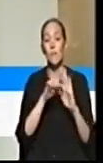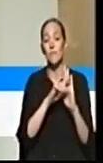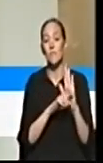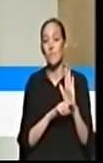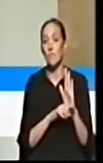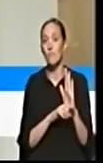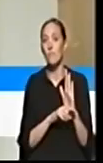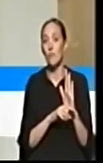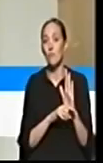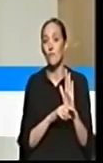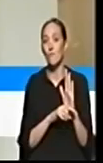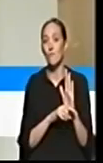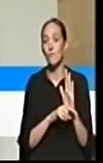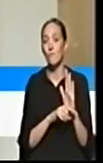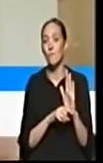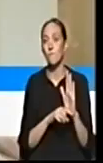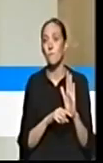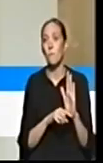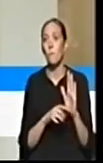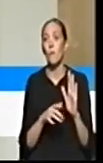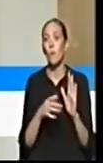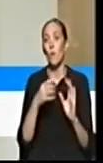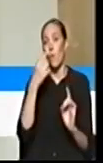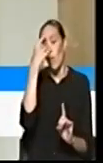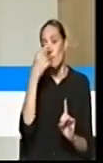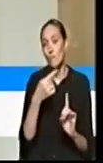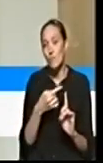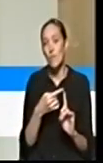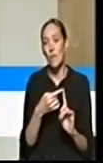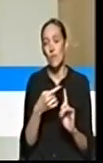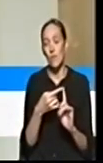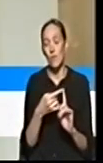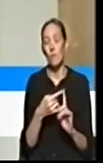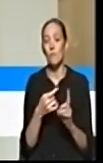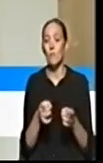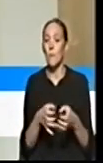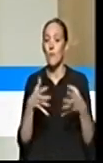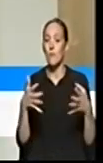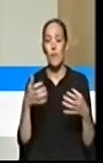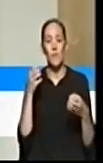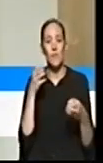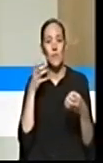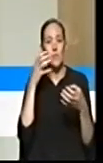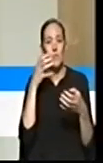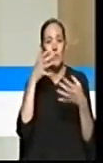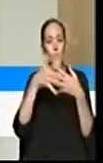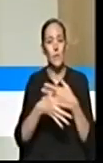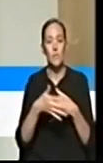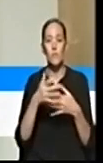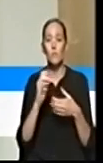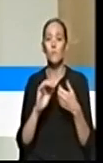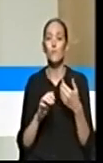que, com um objetivo nobre de aumentar a transparência dos processos de